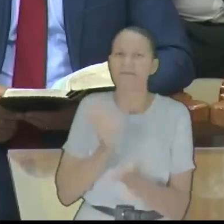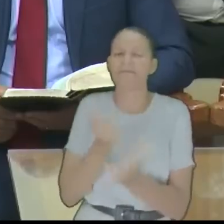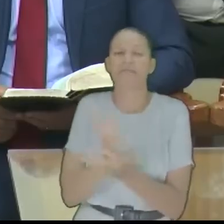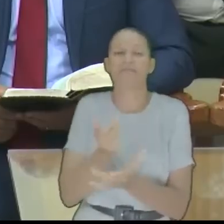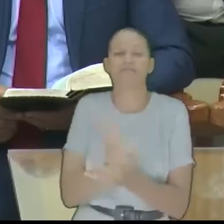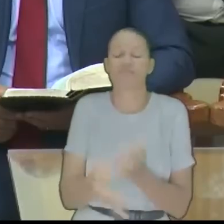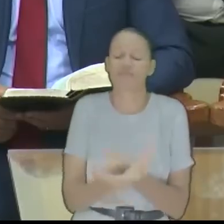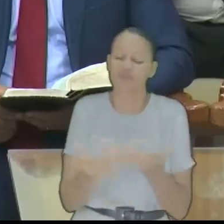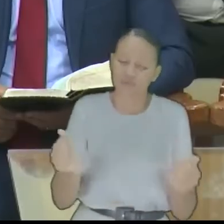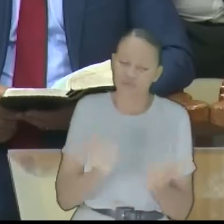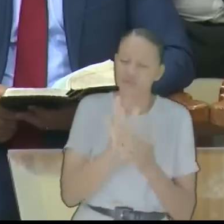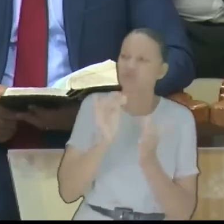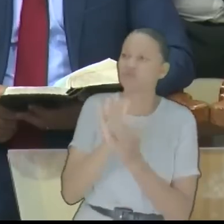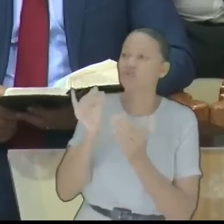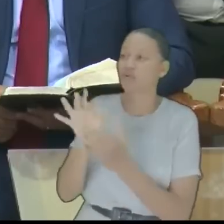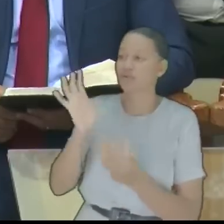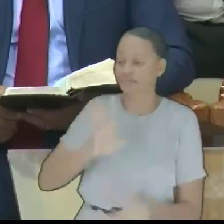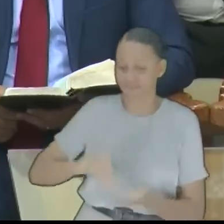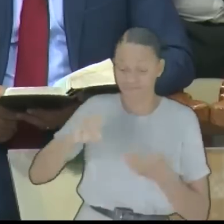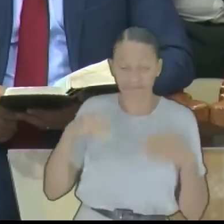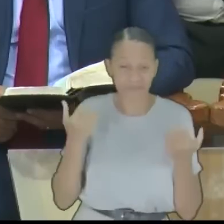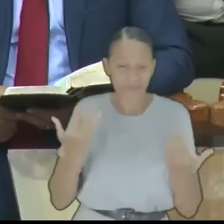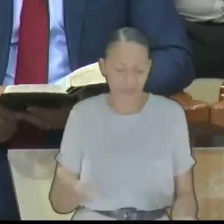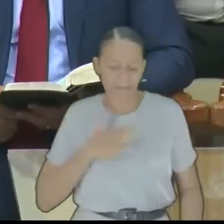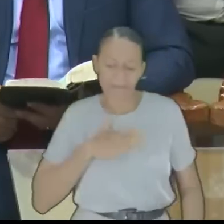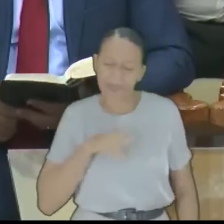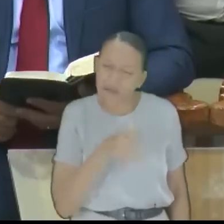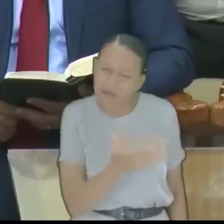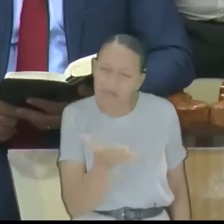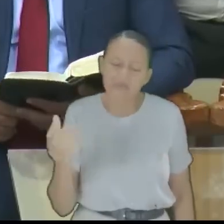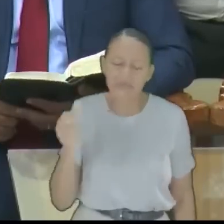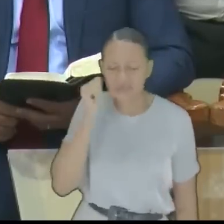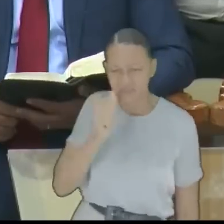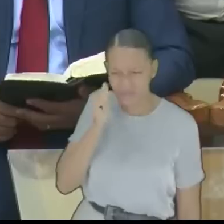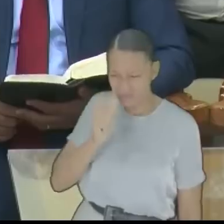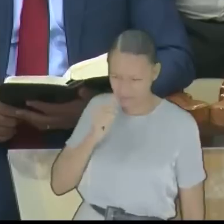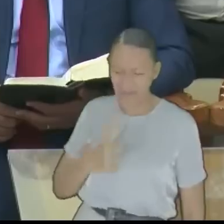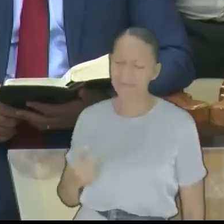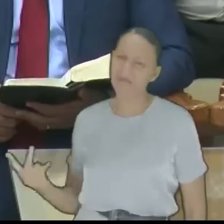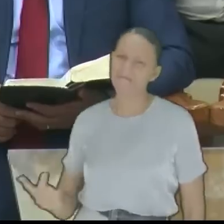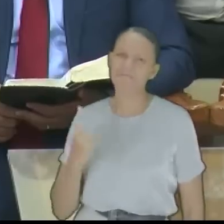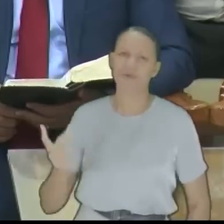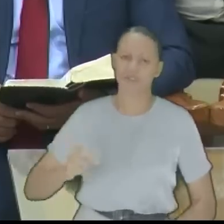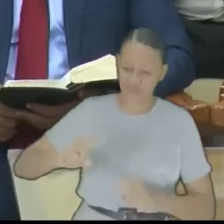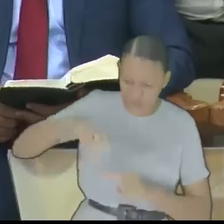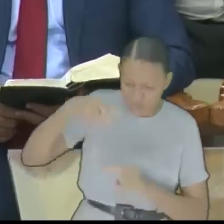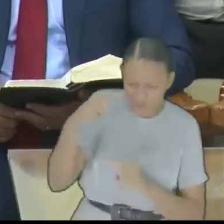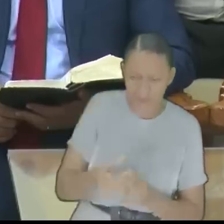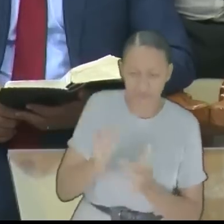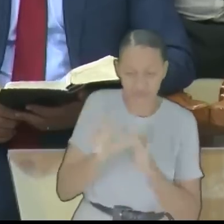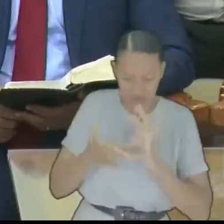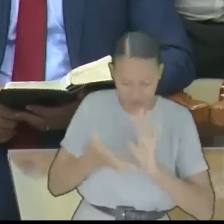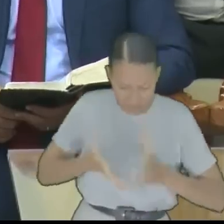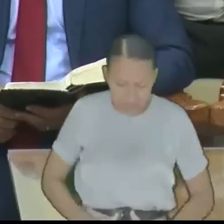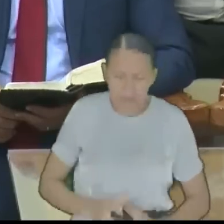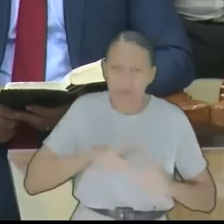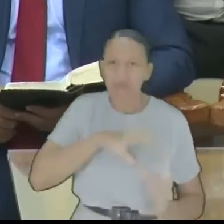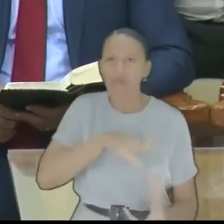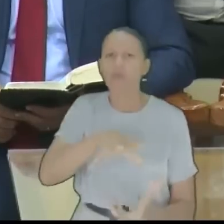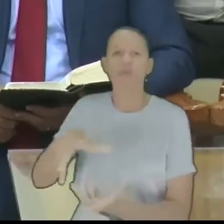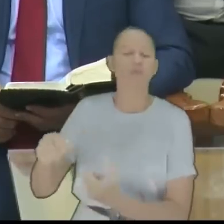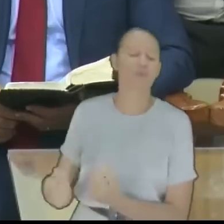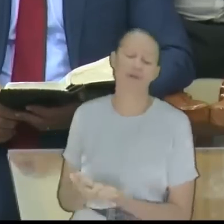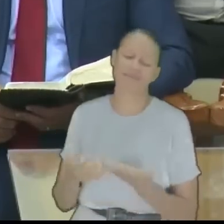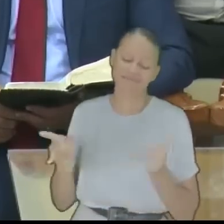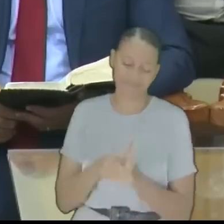sempre. Louvado seja Deus. Então, meu irmão, a mulher veio ter valor depois da vinda do Messias